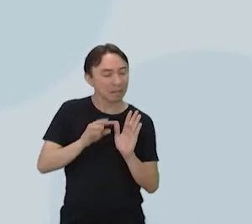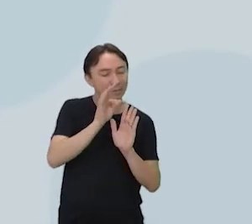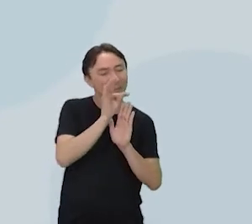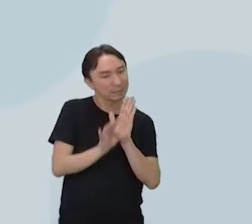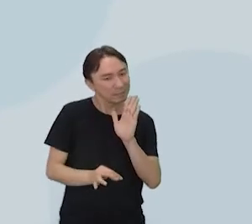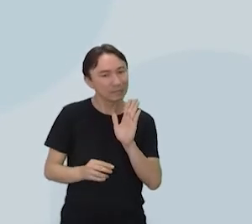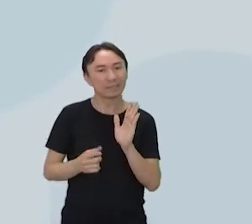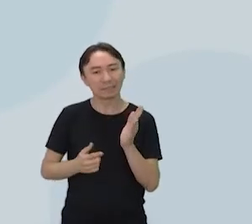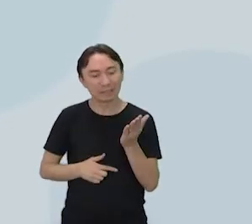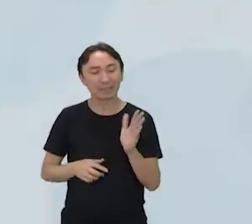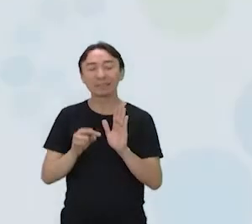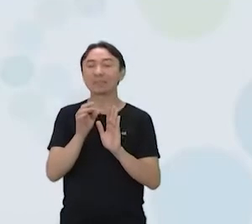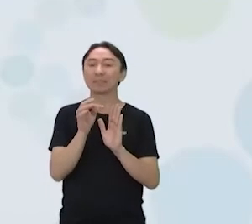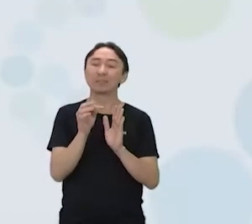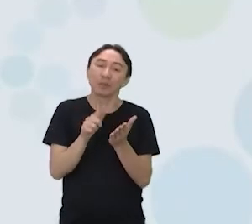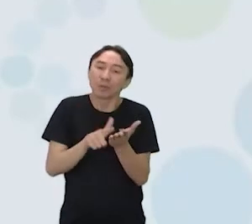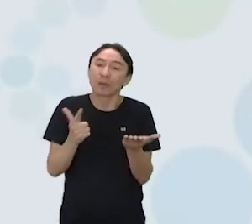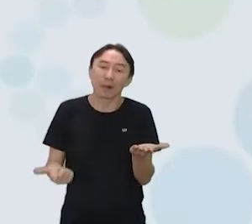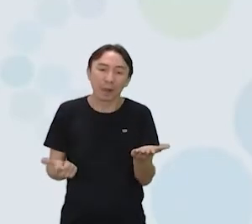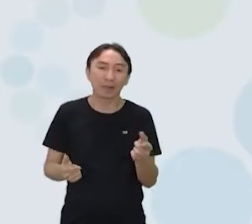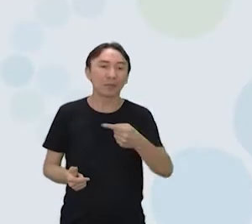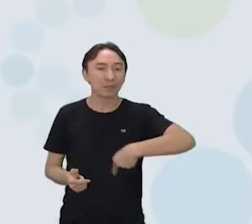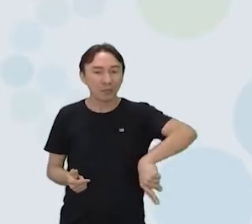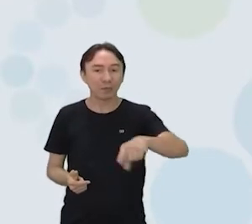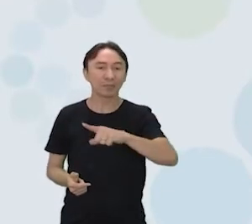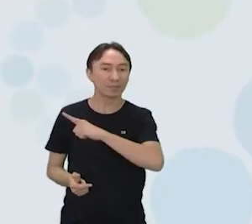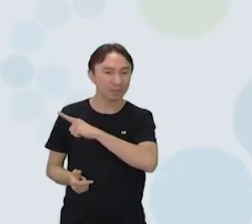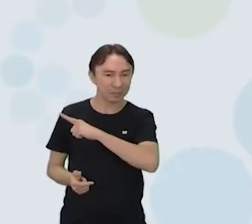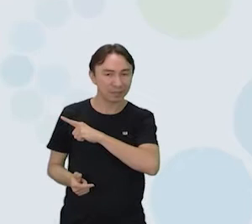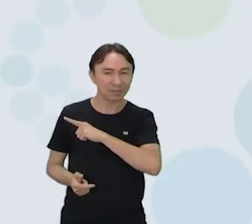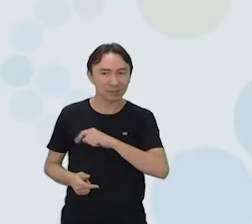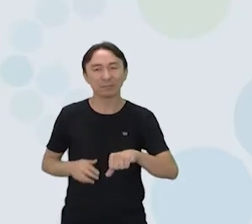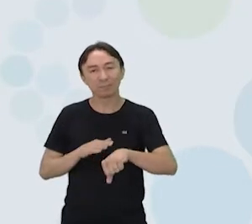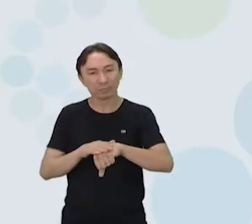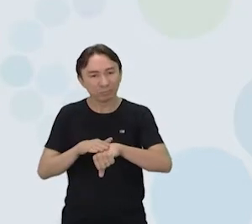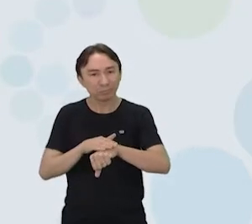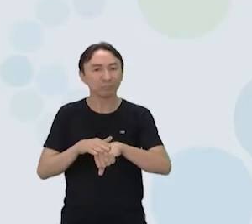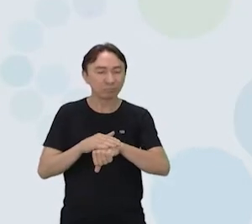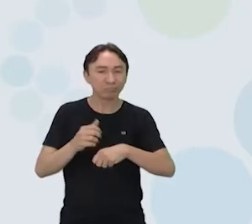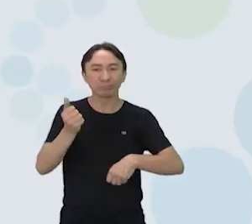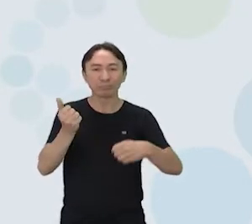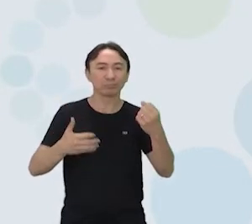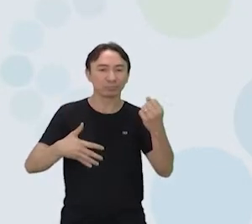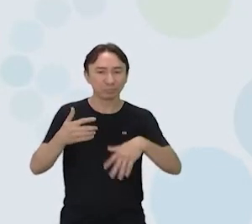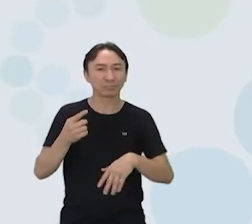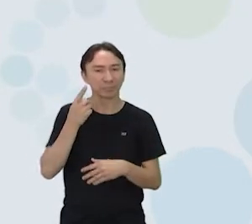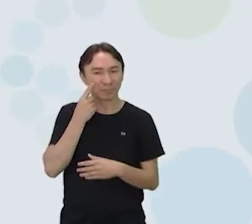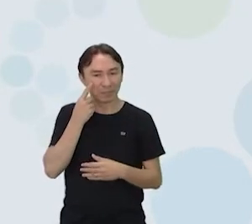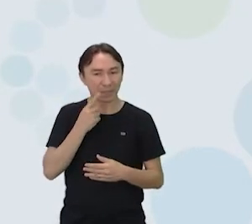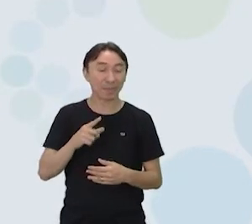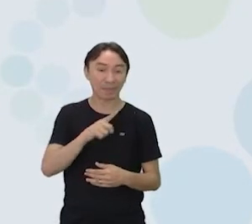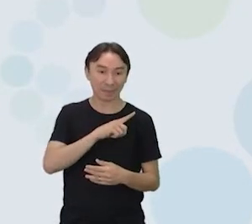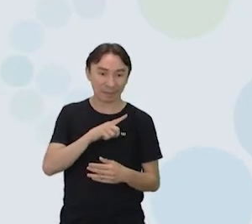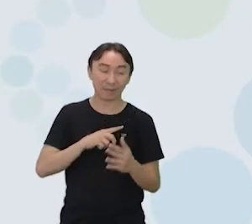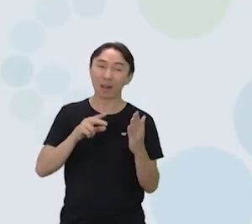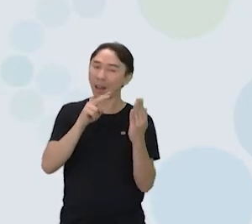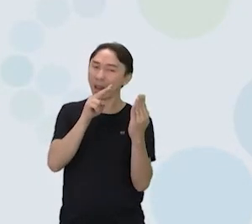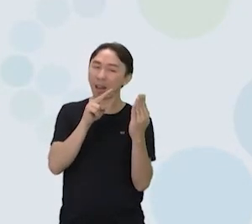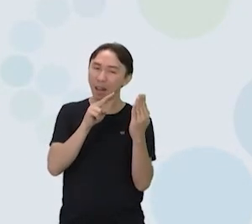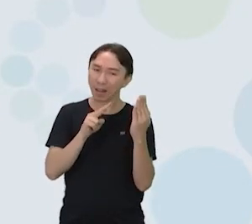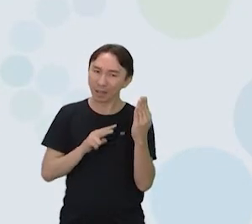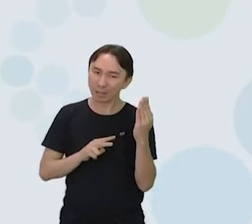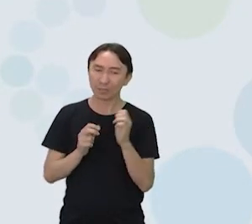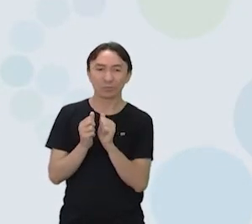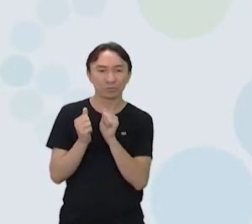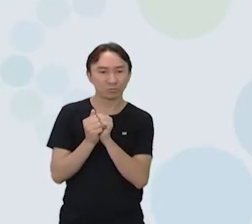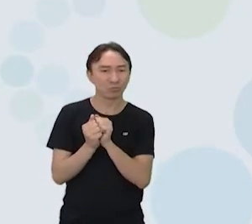que nos leve à discussão posterior. Então vamos ler aí comigo esse trechinho de um jornal que